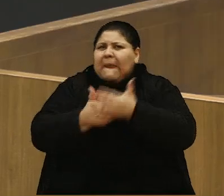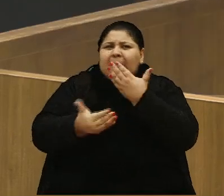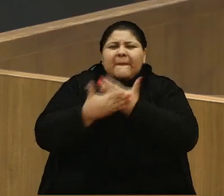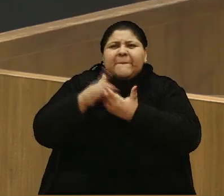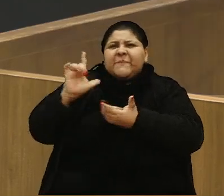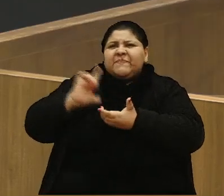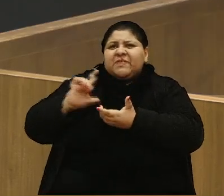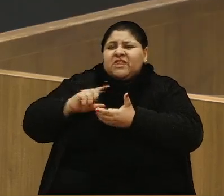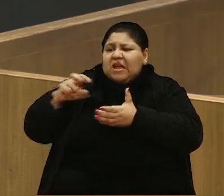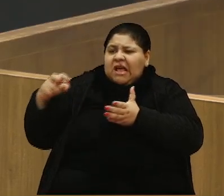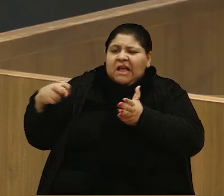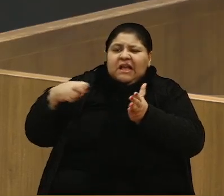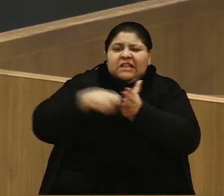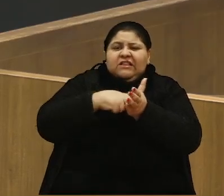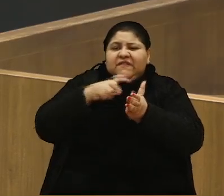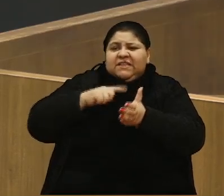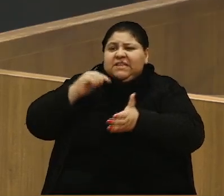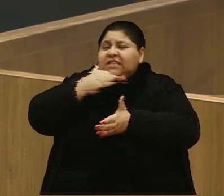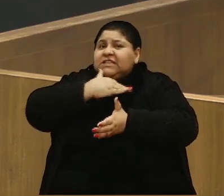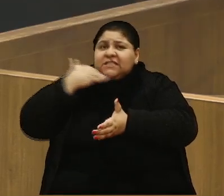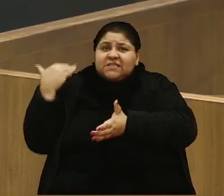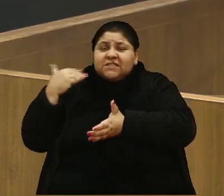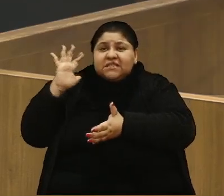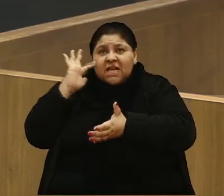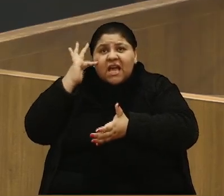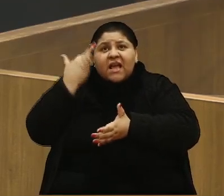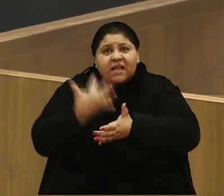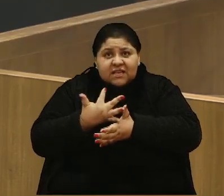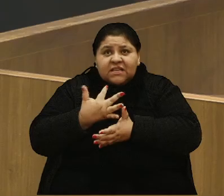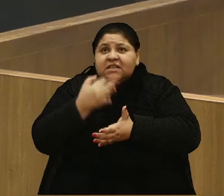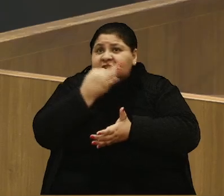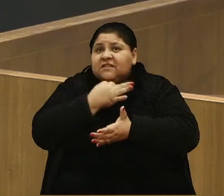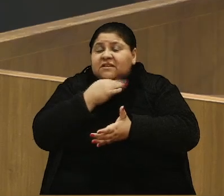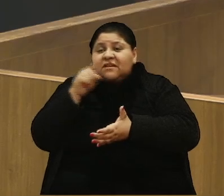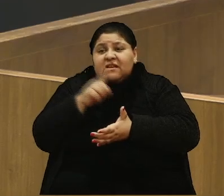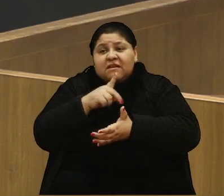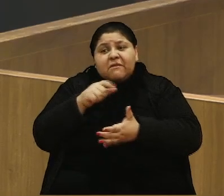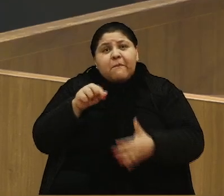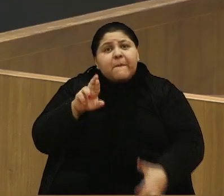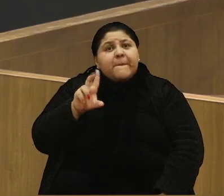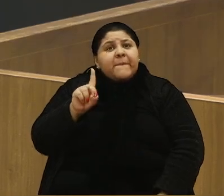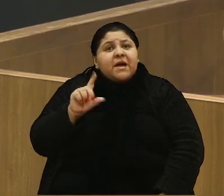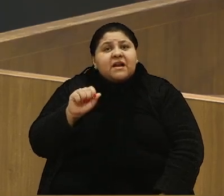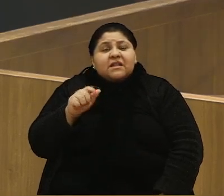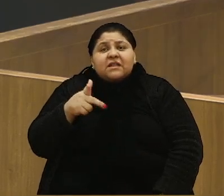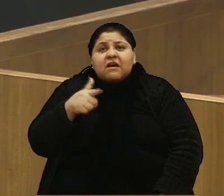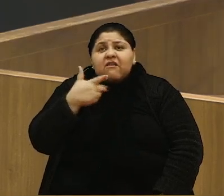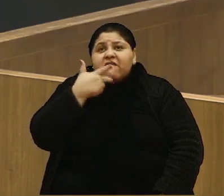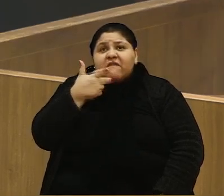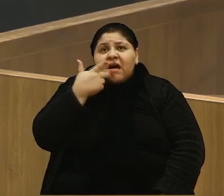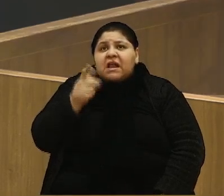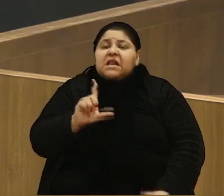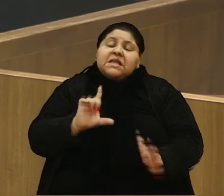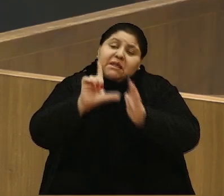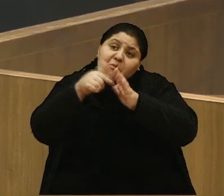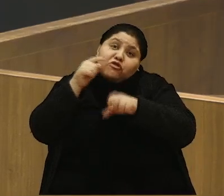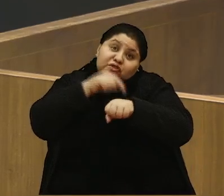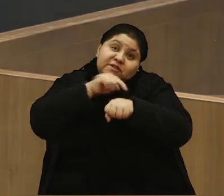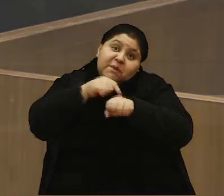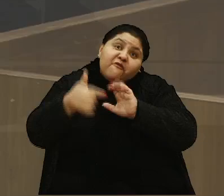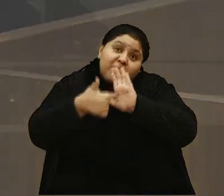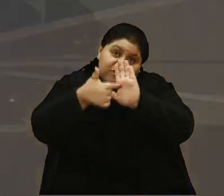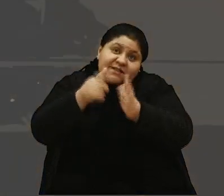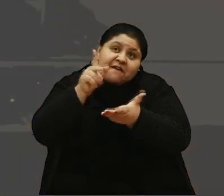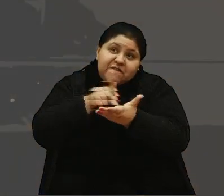ter mais acidente, que não vai ter mais morte. Digam que a solução de Caxias é os pardais. Venham aqui e falem isso e depois o tempo vai julgar. Pode passar a próxima